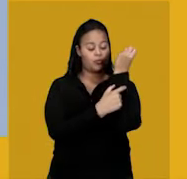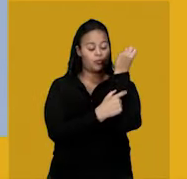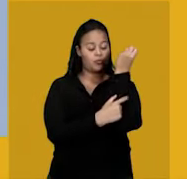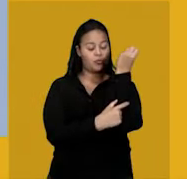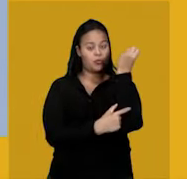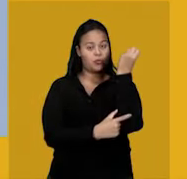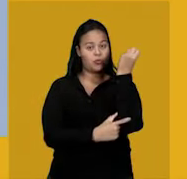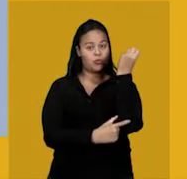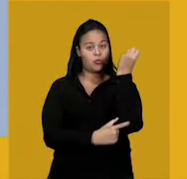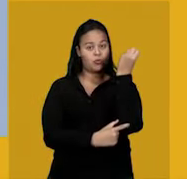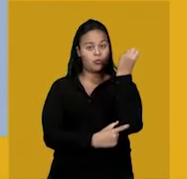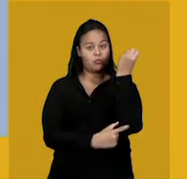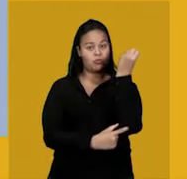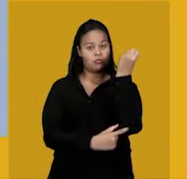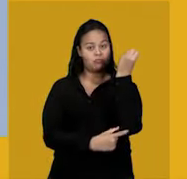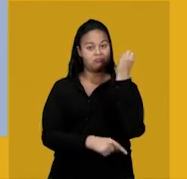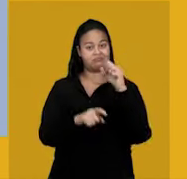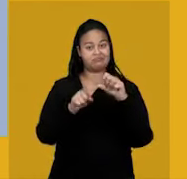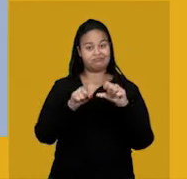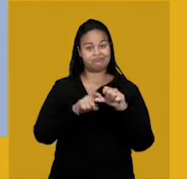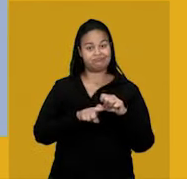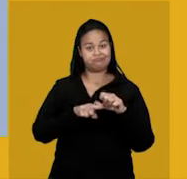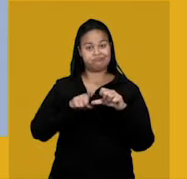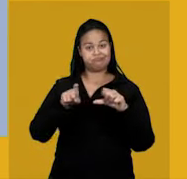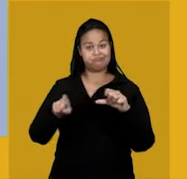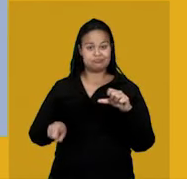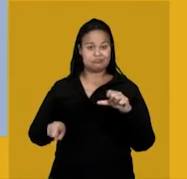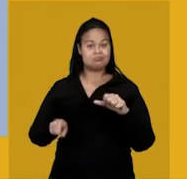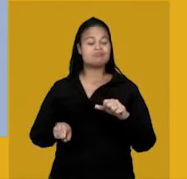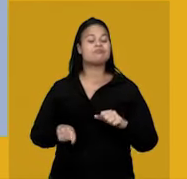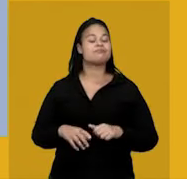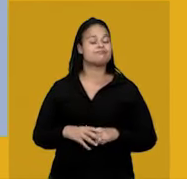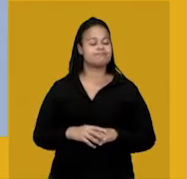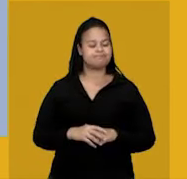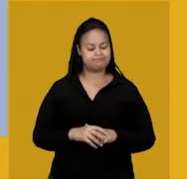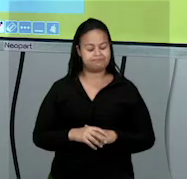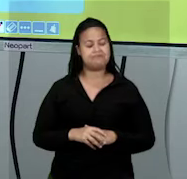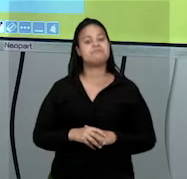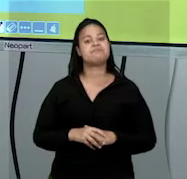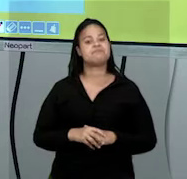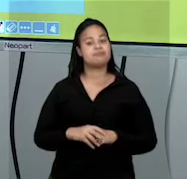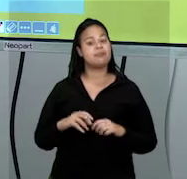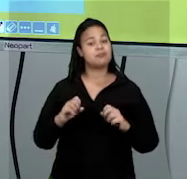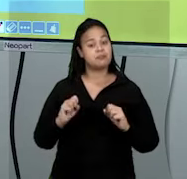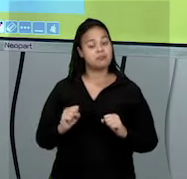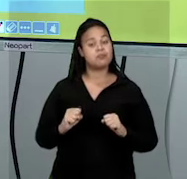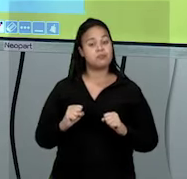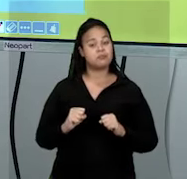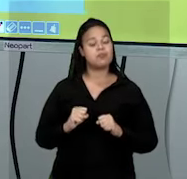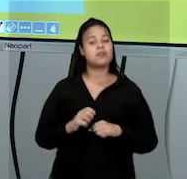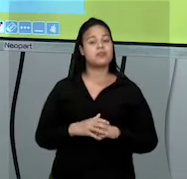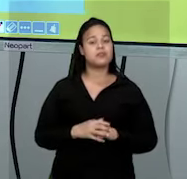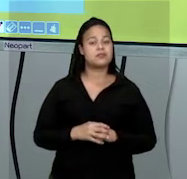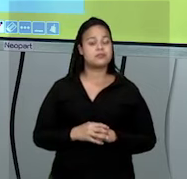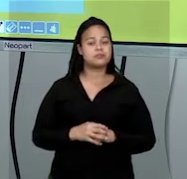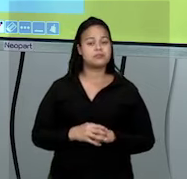maneira independente. Então, a medula espinhal ela pode atuar de maneira independente do